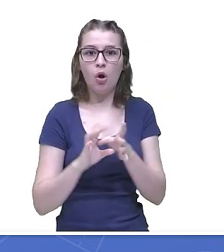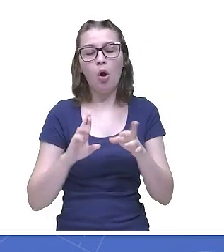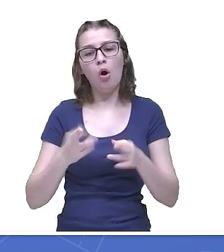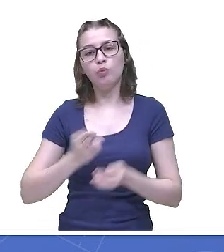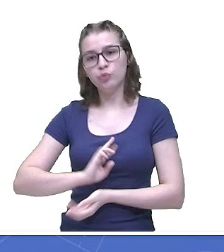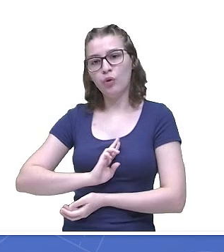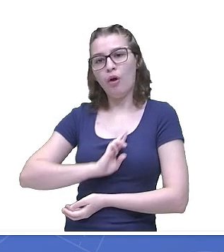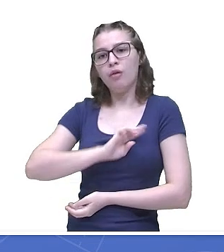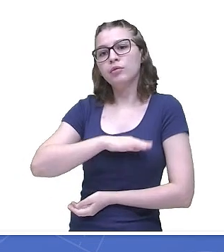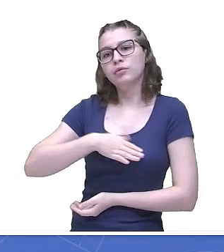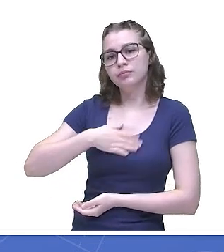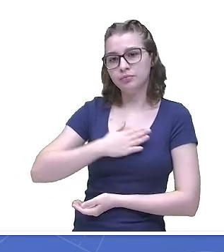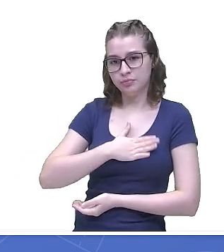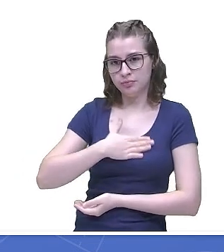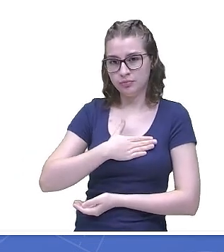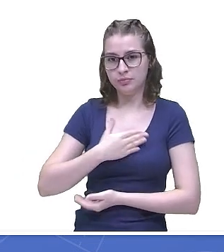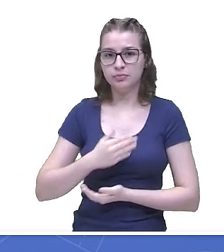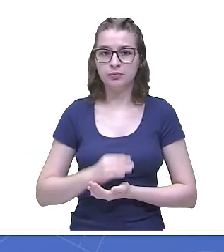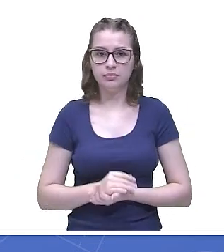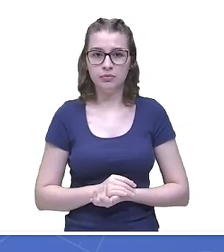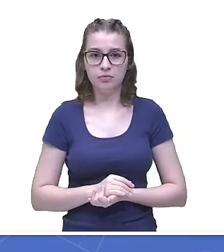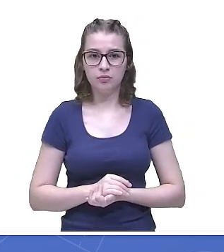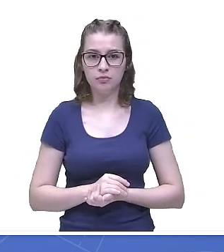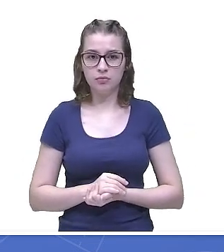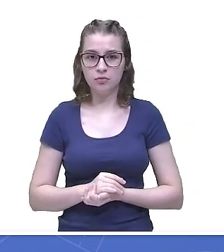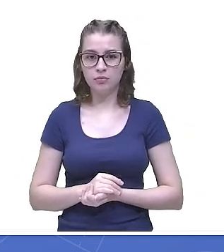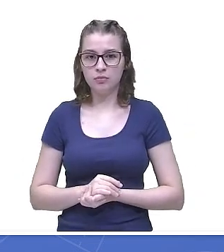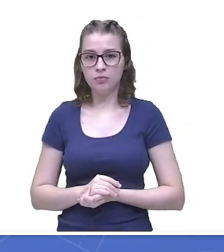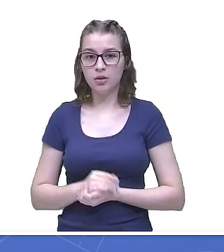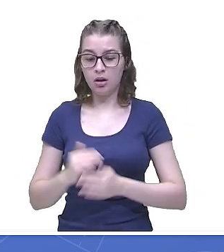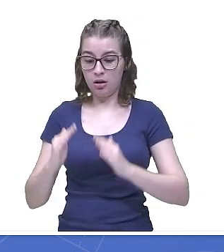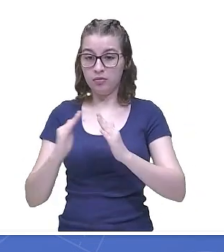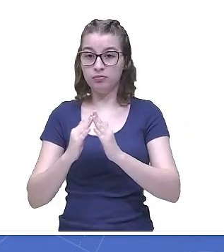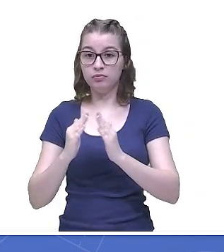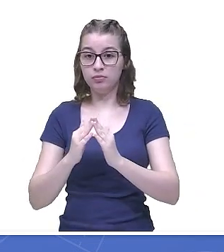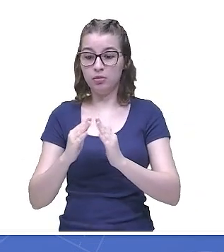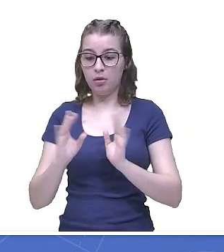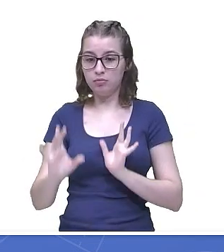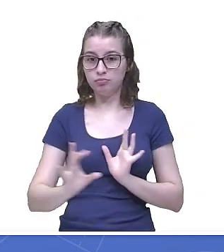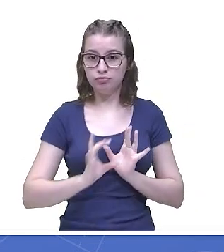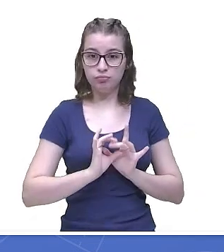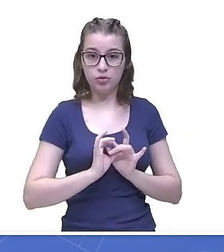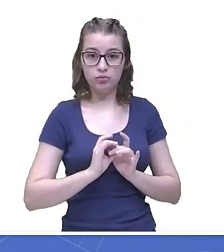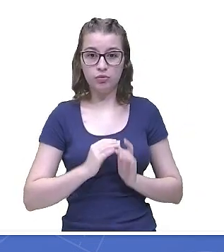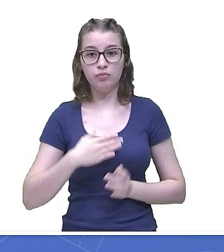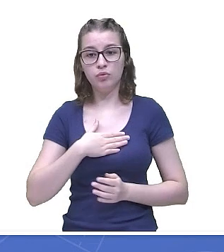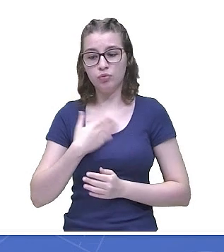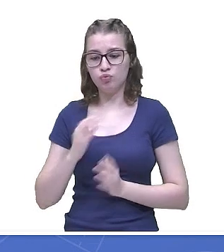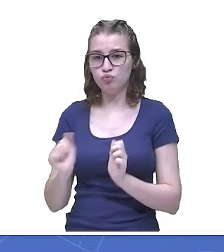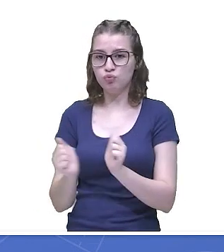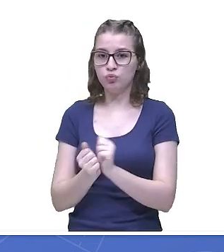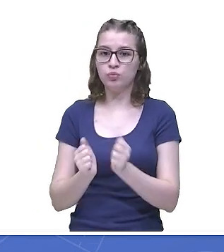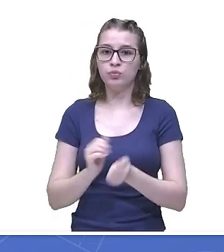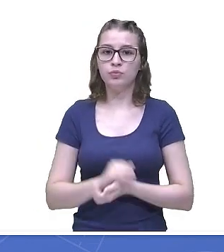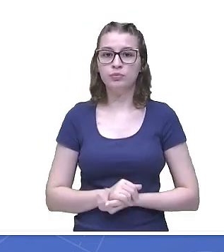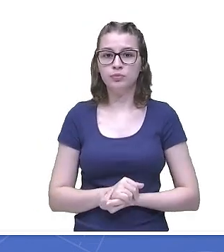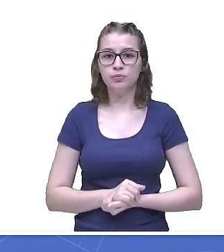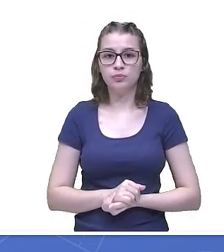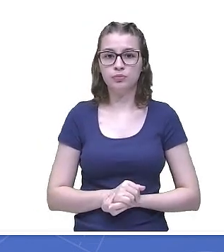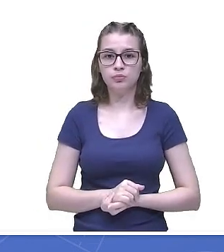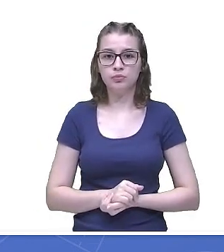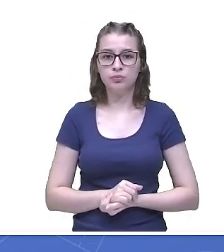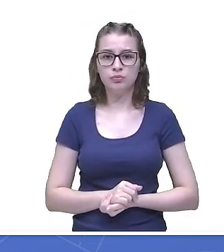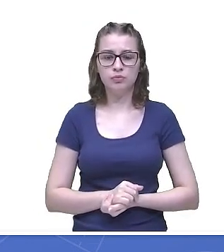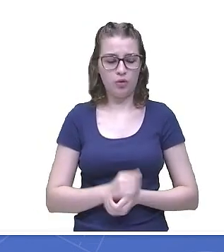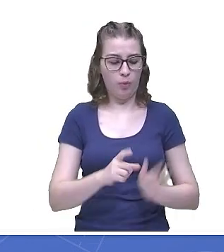romântico que vivem numa unidade doméstica. Vejam lá que tanto o conceito trazido por Maria